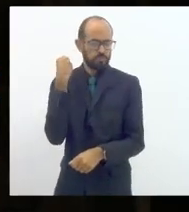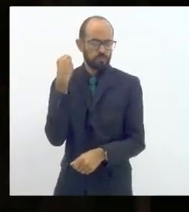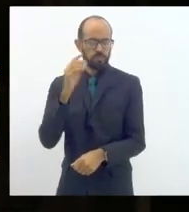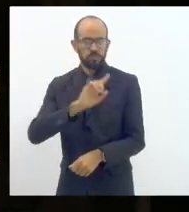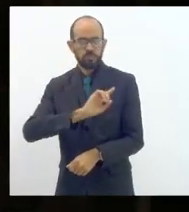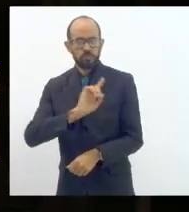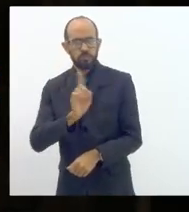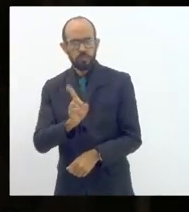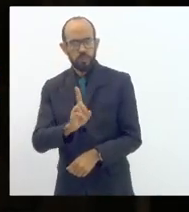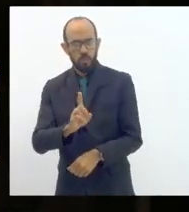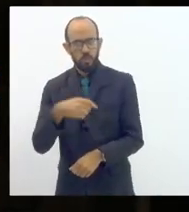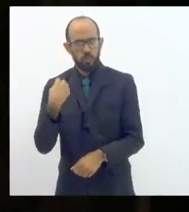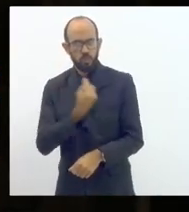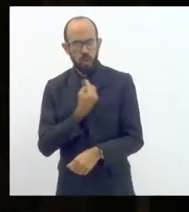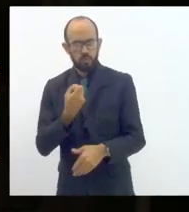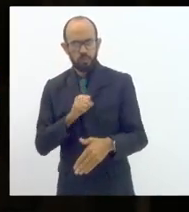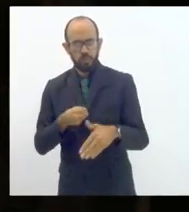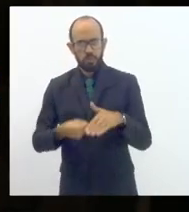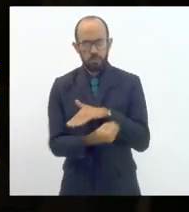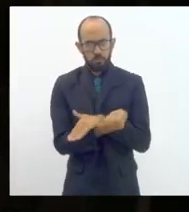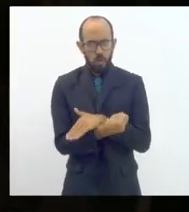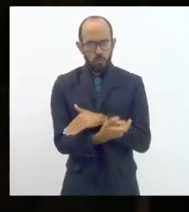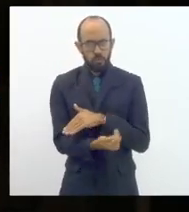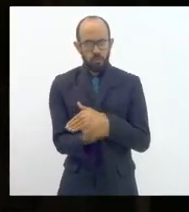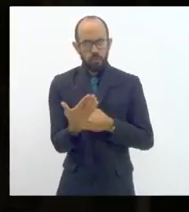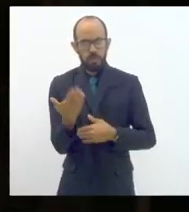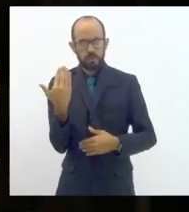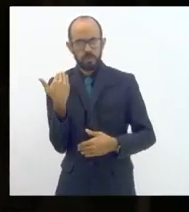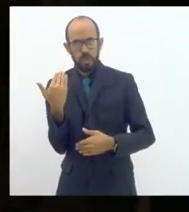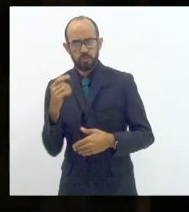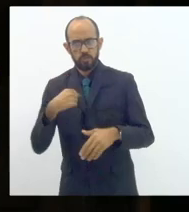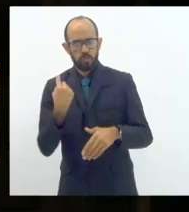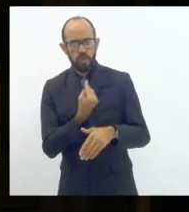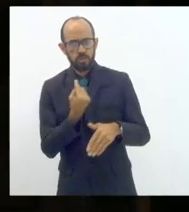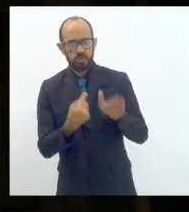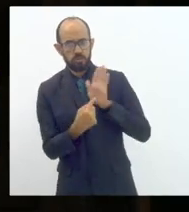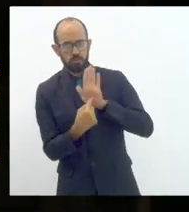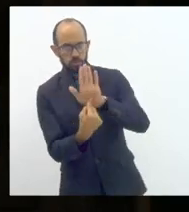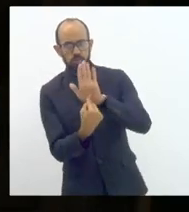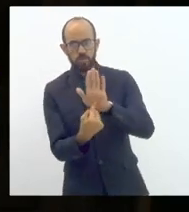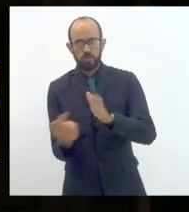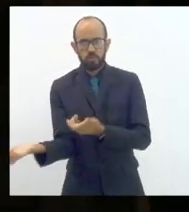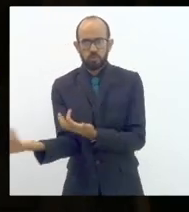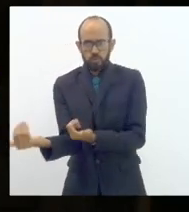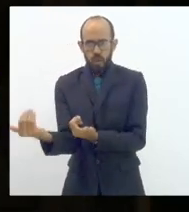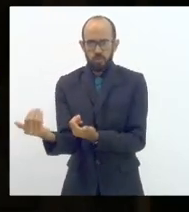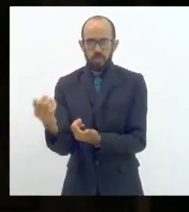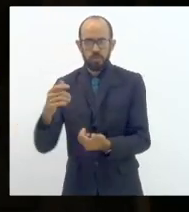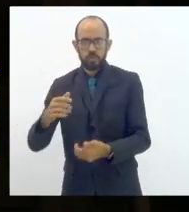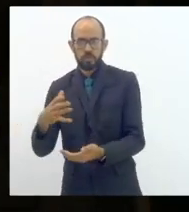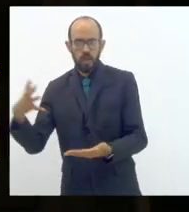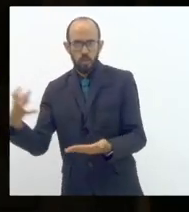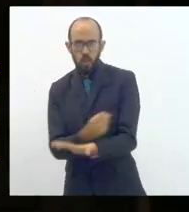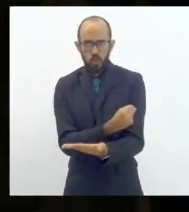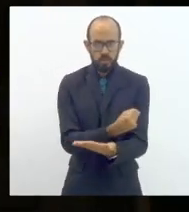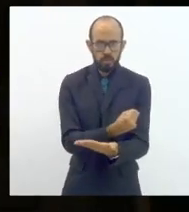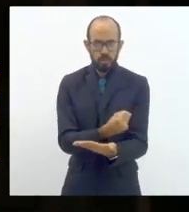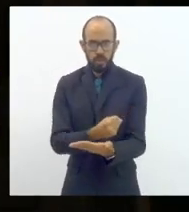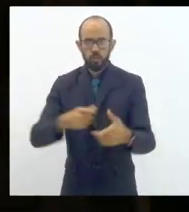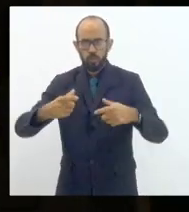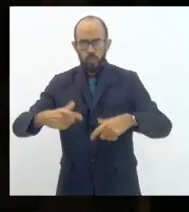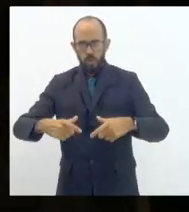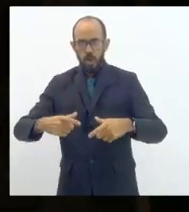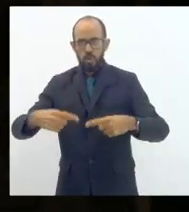Nós hoje, quando tomamos posse, agora há pouco, nós estamos mostrando que o jovem está conquistando mais e mais o espaço na